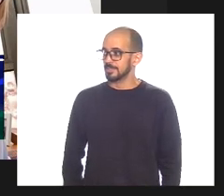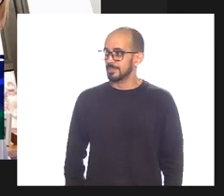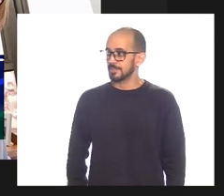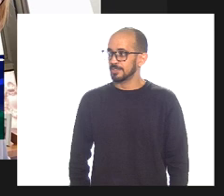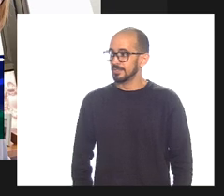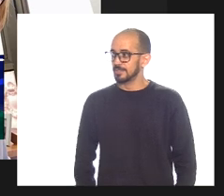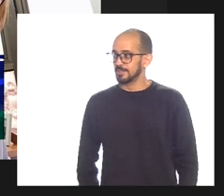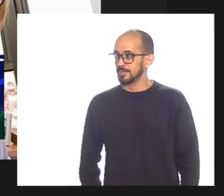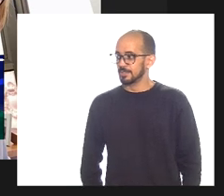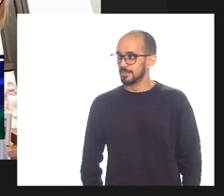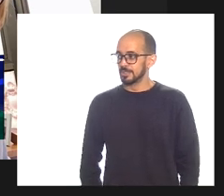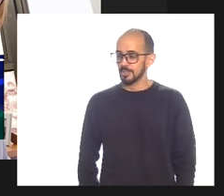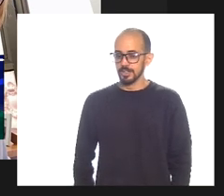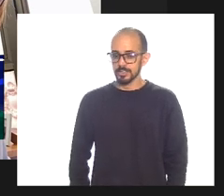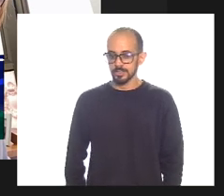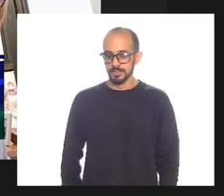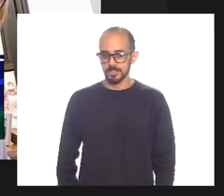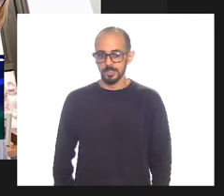Sua vez,